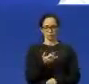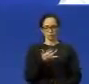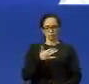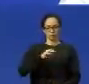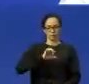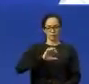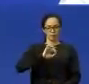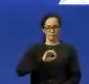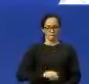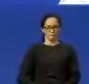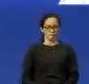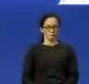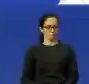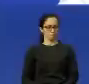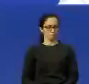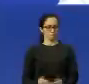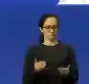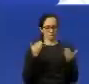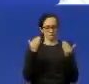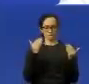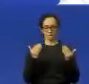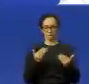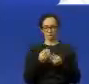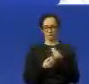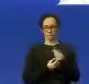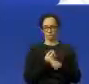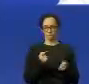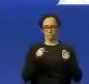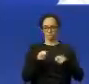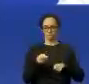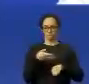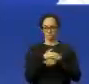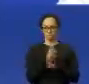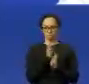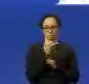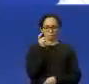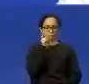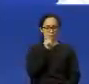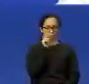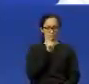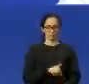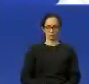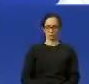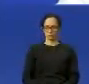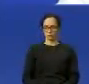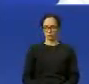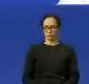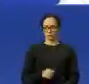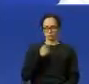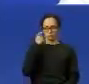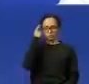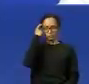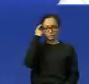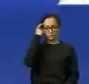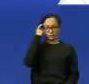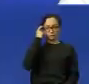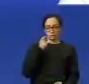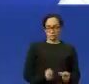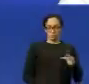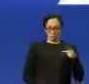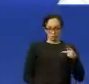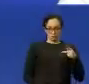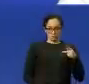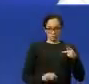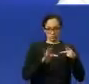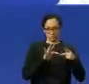90. Aí perguntava qual era a função que o cientista tinha obtido. Bem, começando a resolução. Como P de T é A